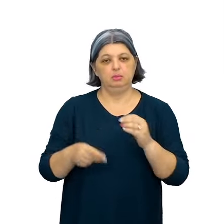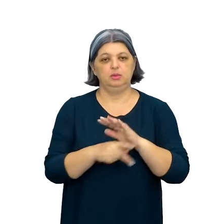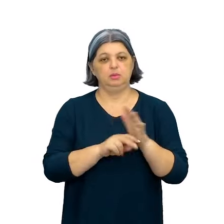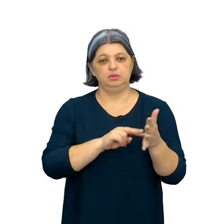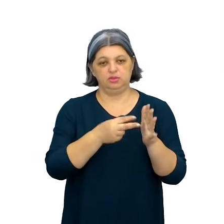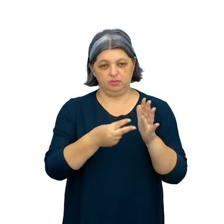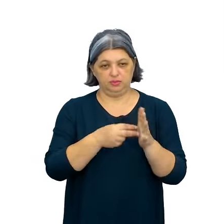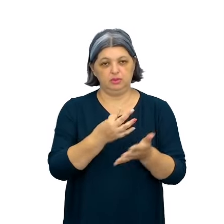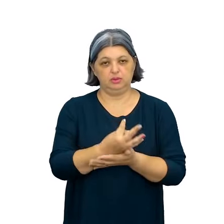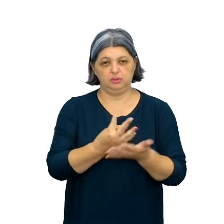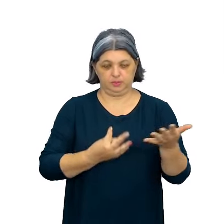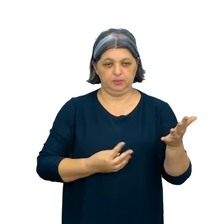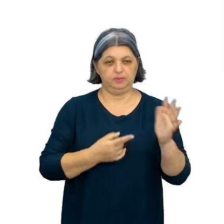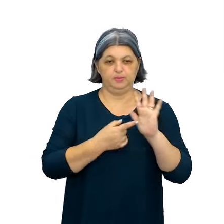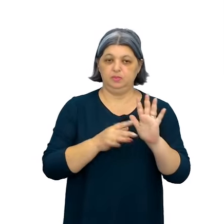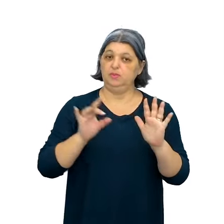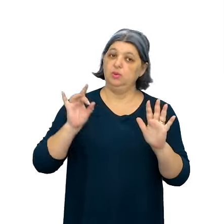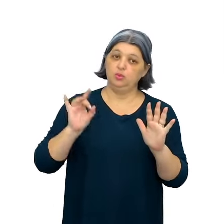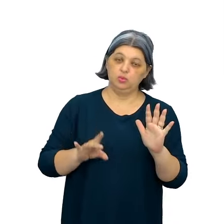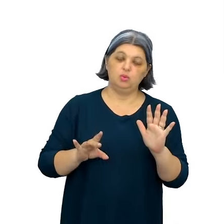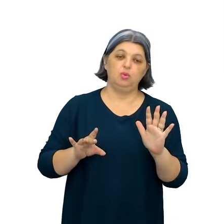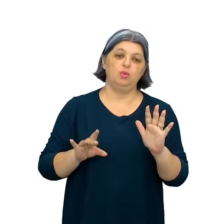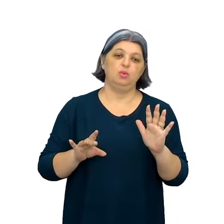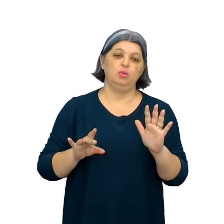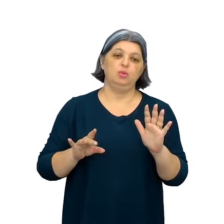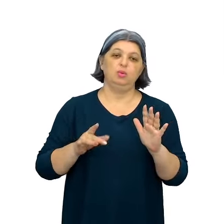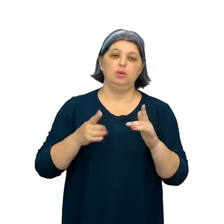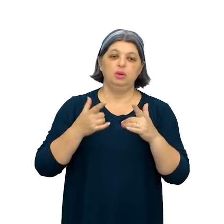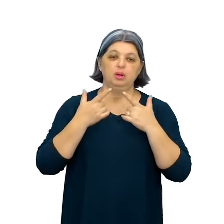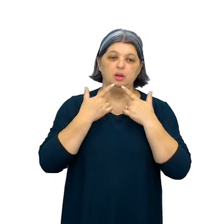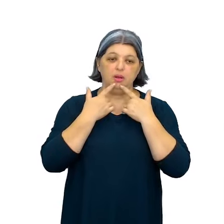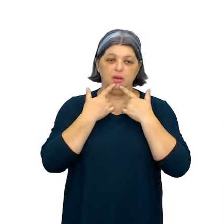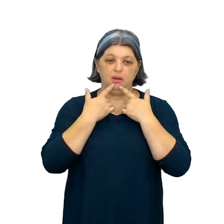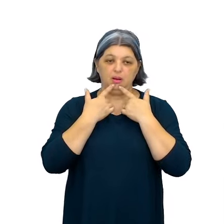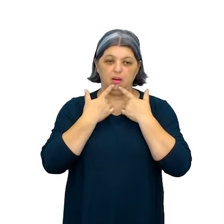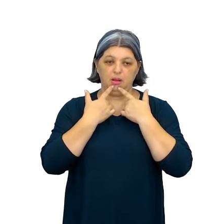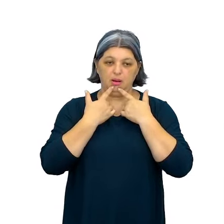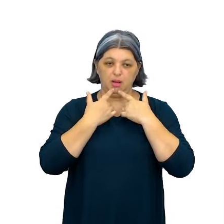sentido dos textos e não somente a linguagem verbal e escrita.